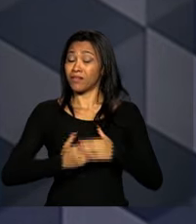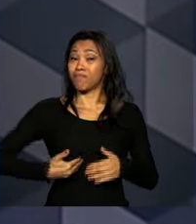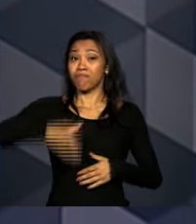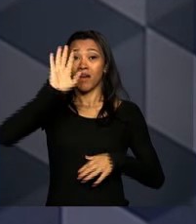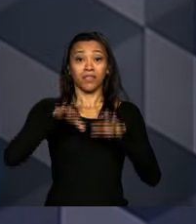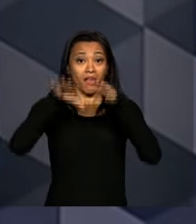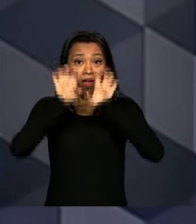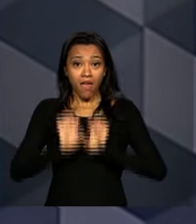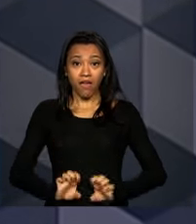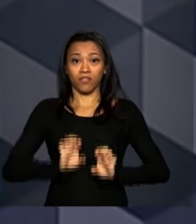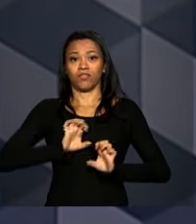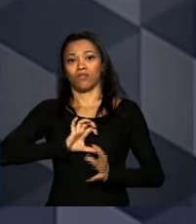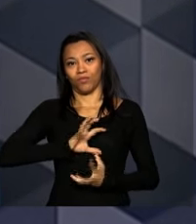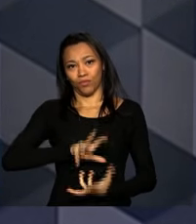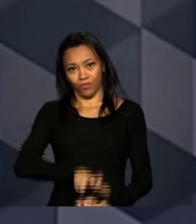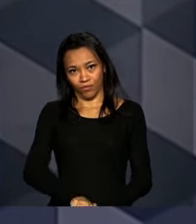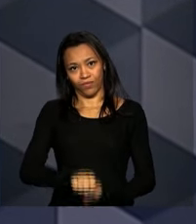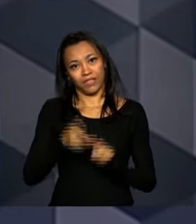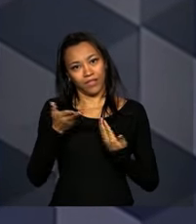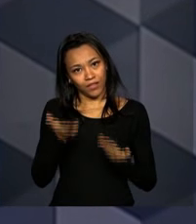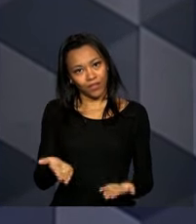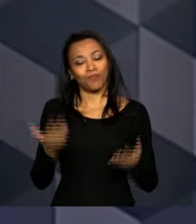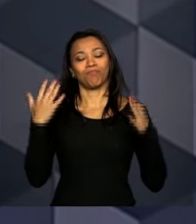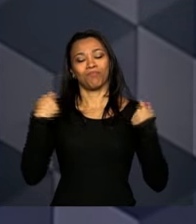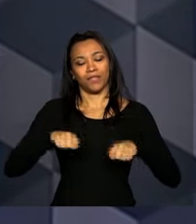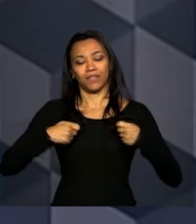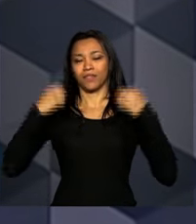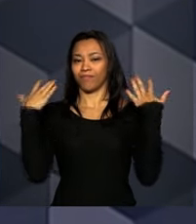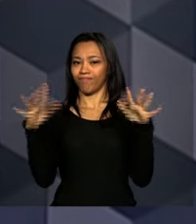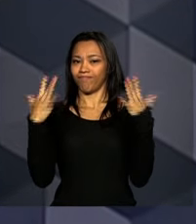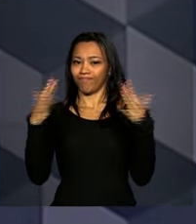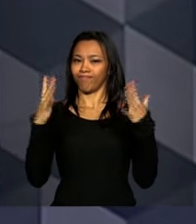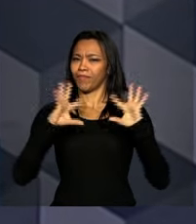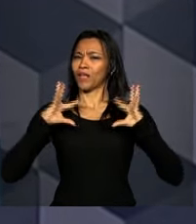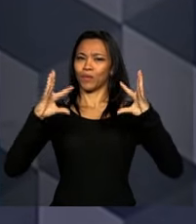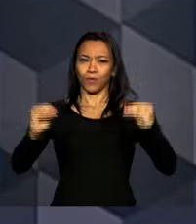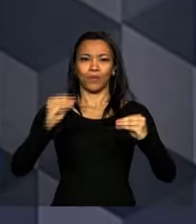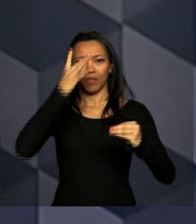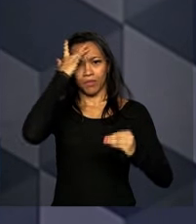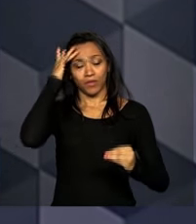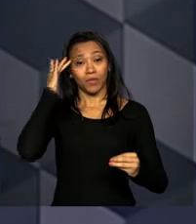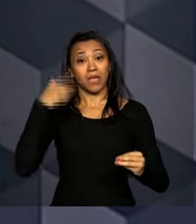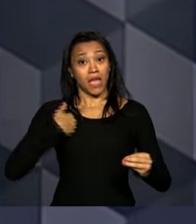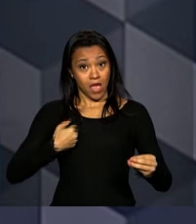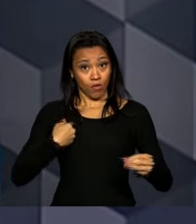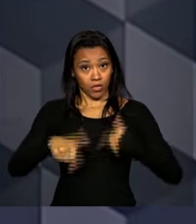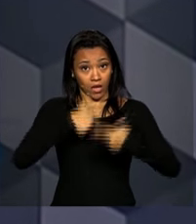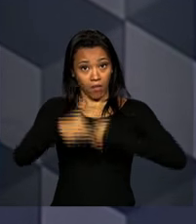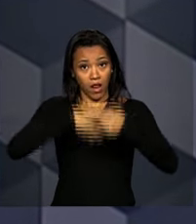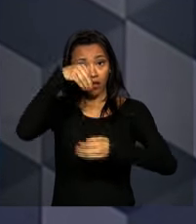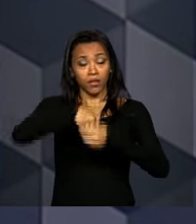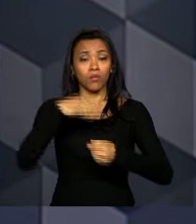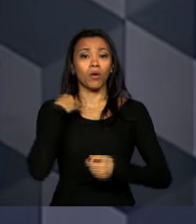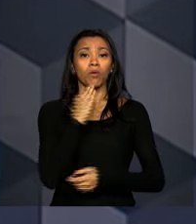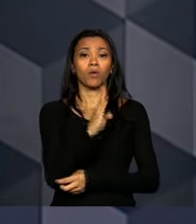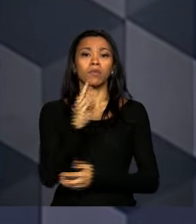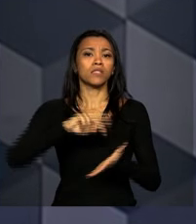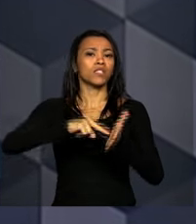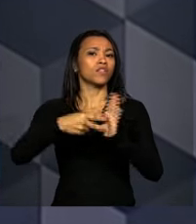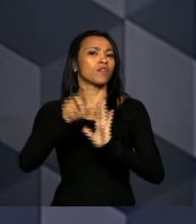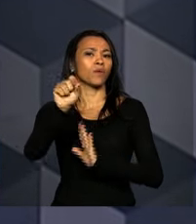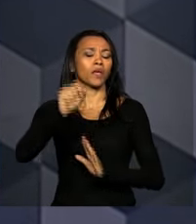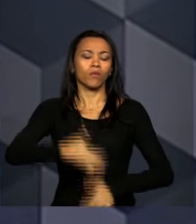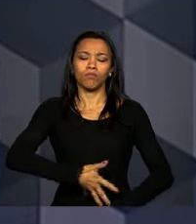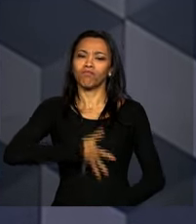do mundo. E isso tem que merecer a homenagem de todos os brasileiros. Pertencer a essa casa significa para mim um